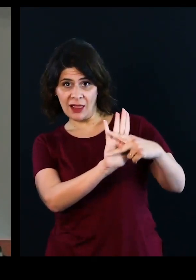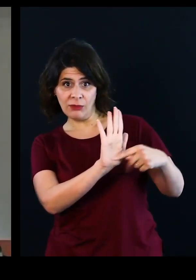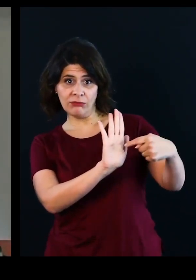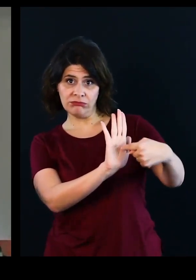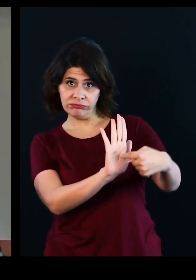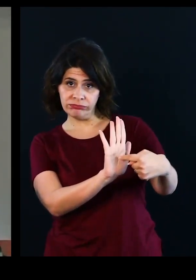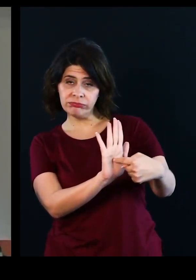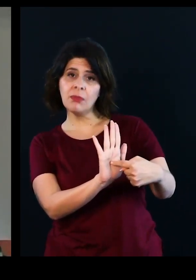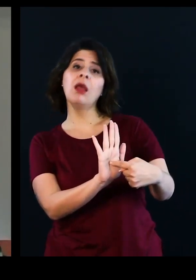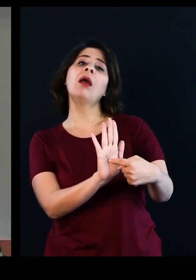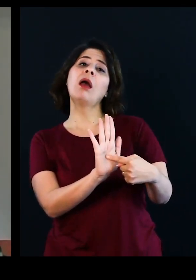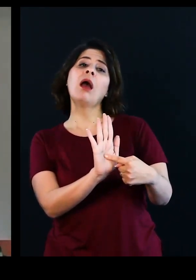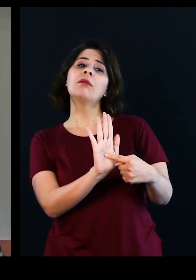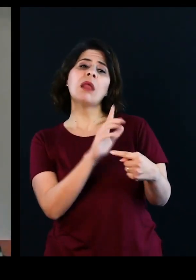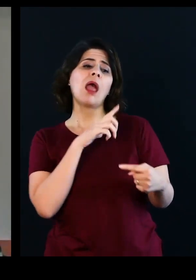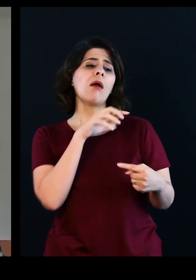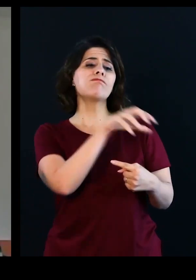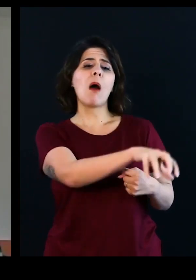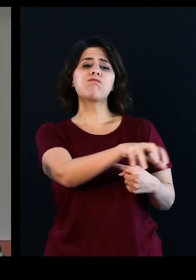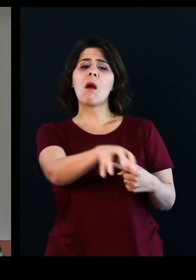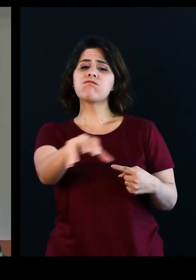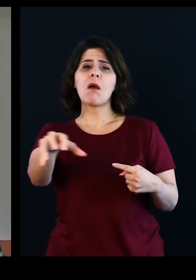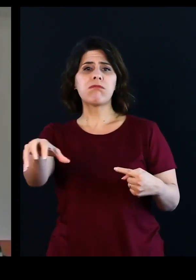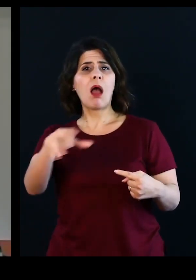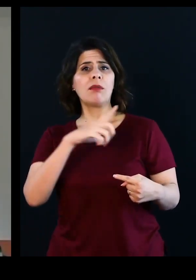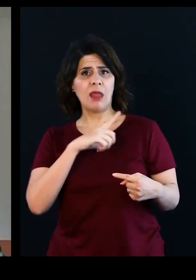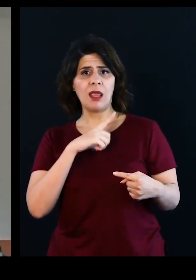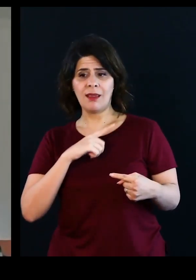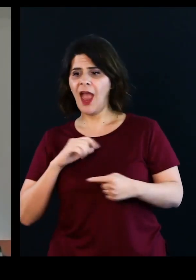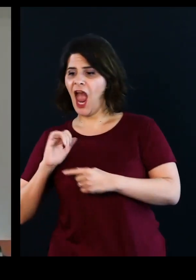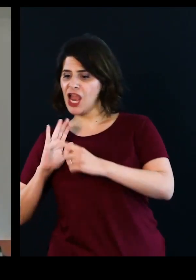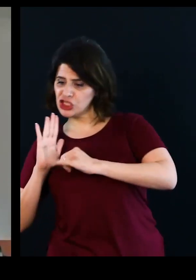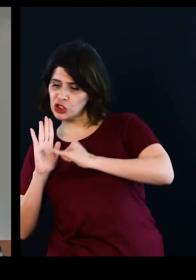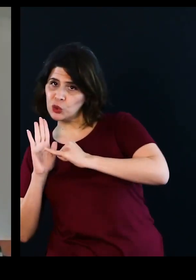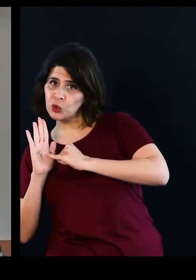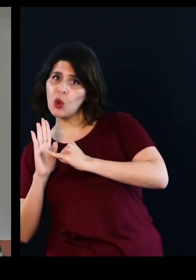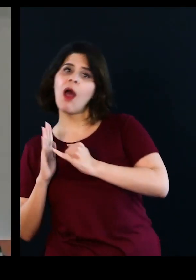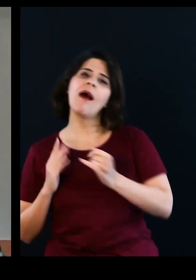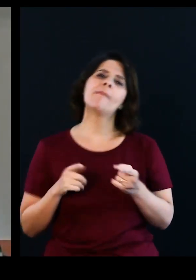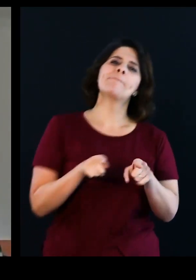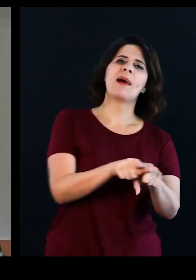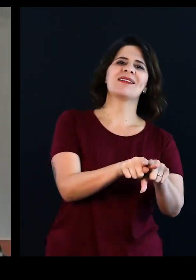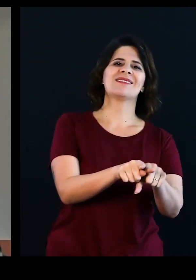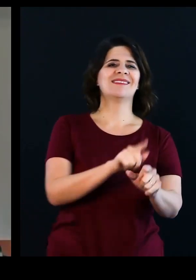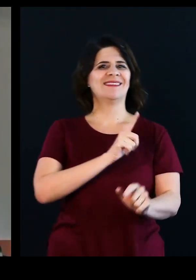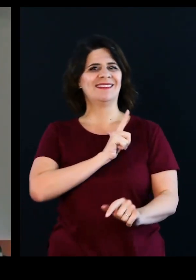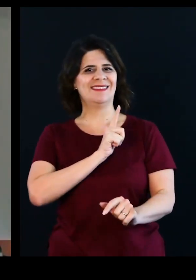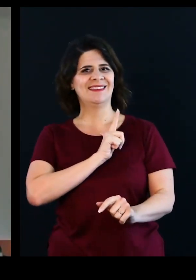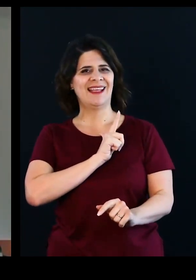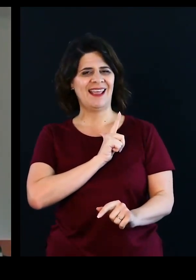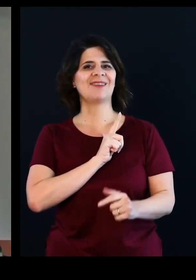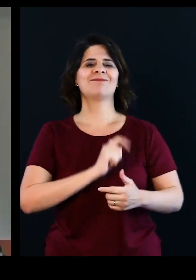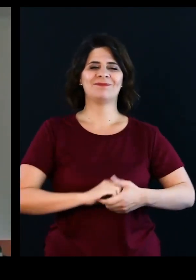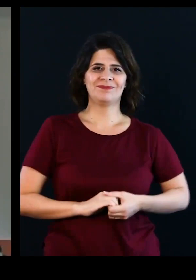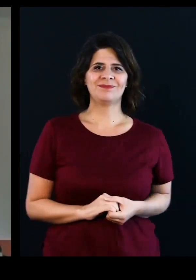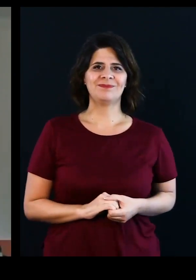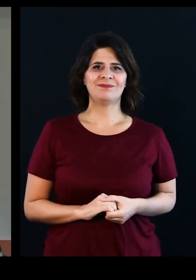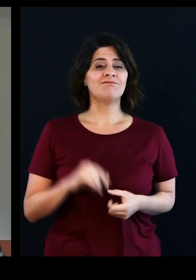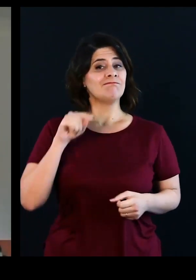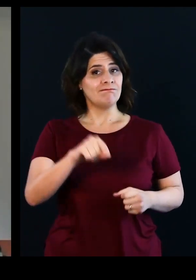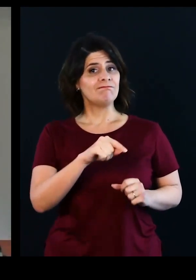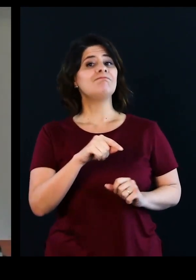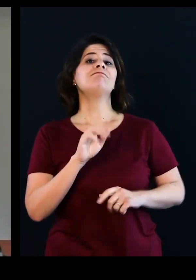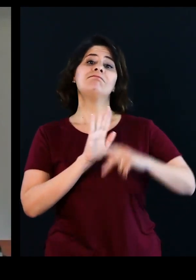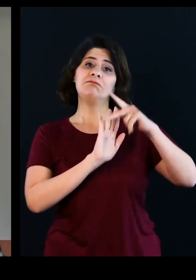tem outras áreas da empresa envolvida e que, através desse